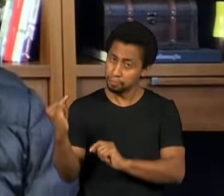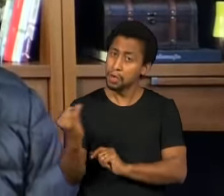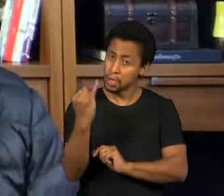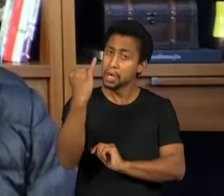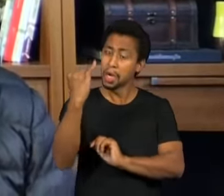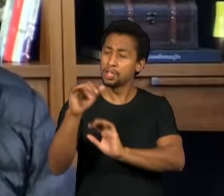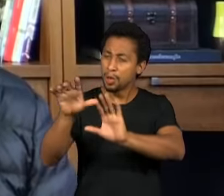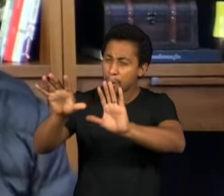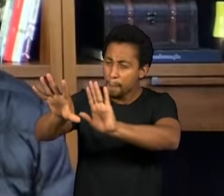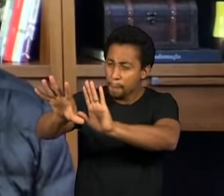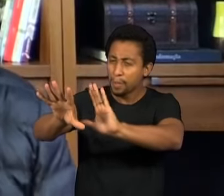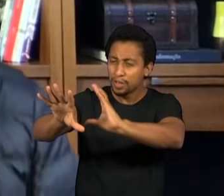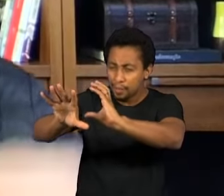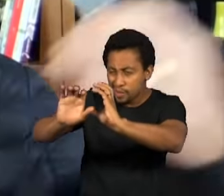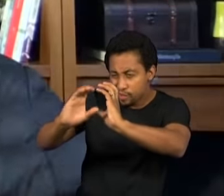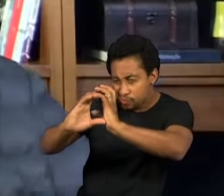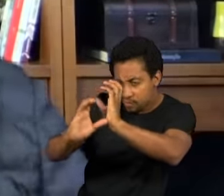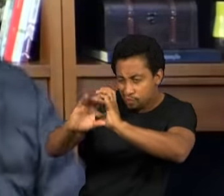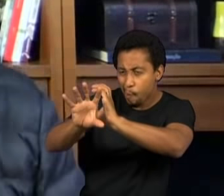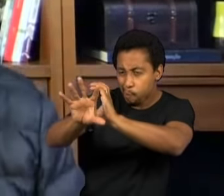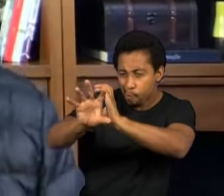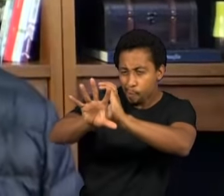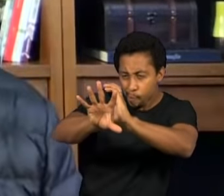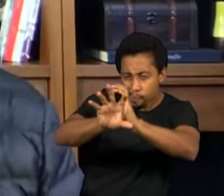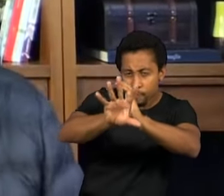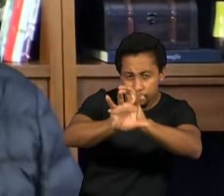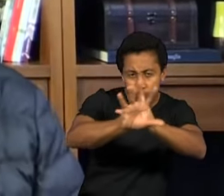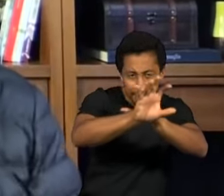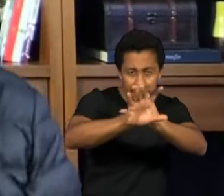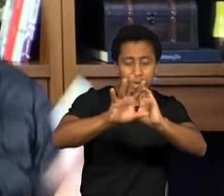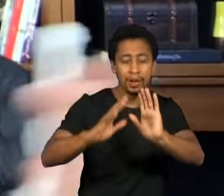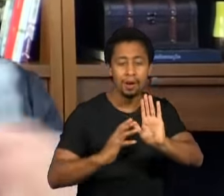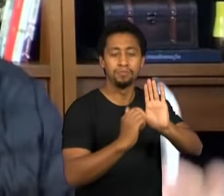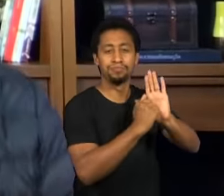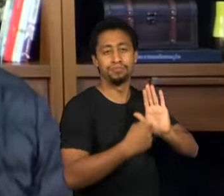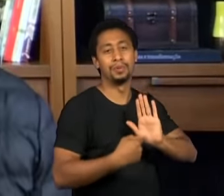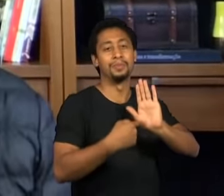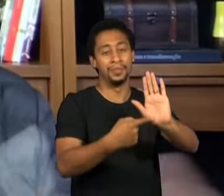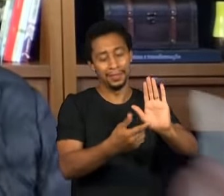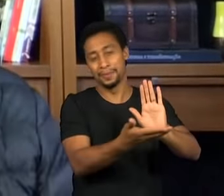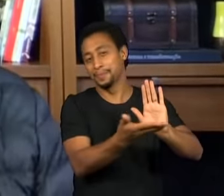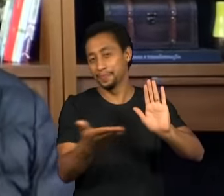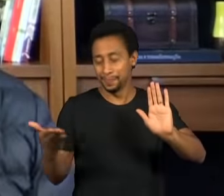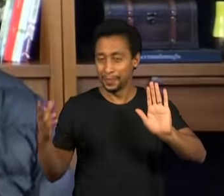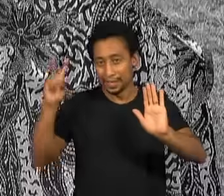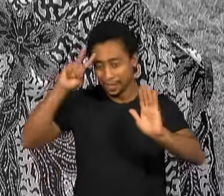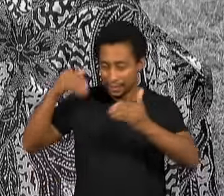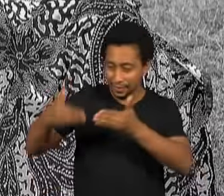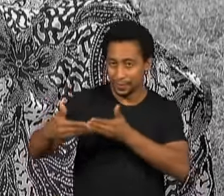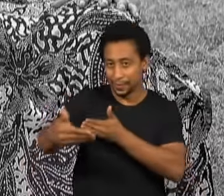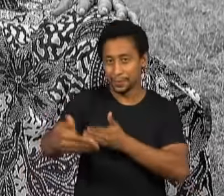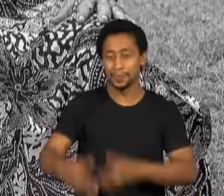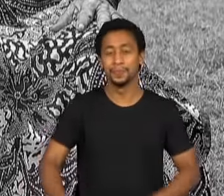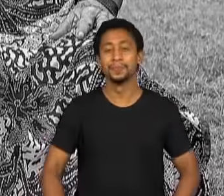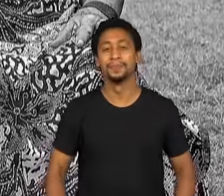estar levando para as pessoas que estão tão longe, mas tão perto, através da fotografia, vendo aquelas fotos.